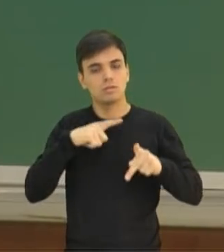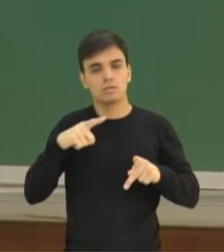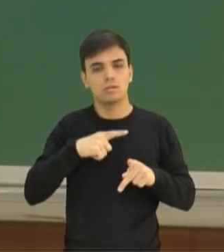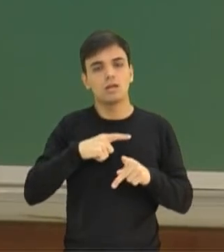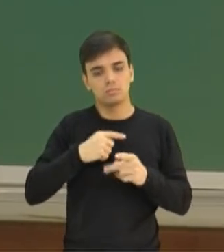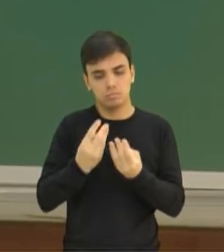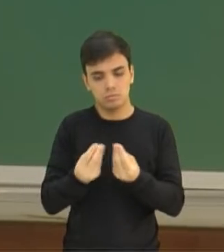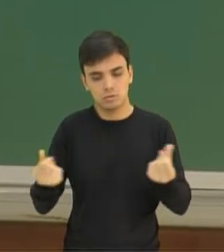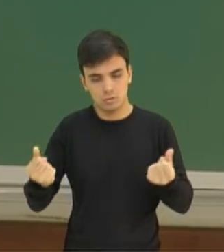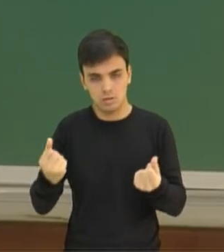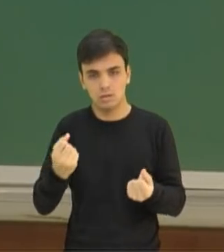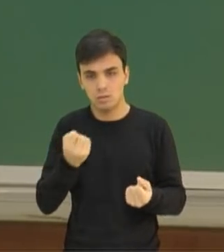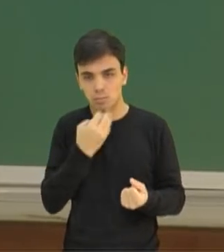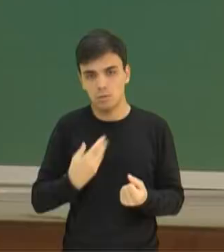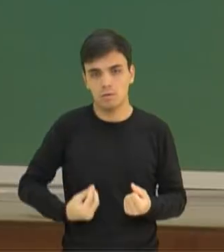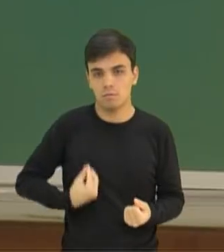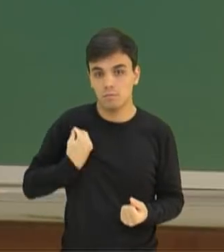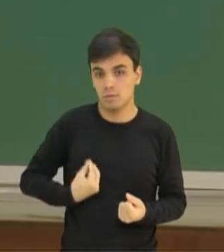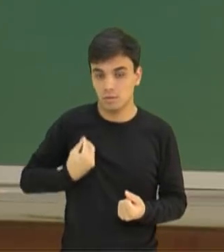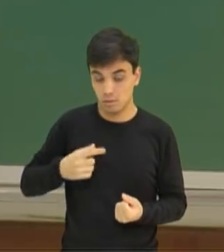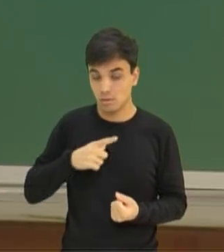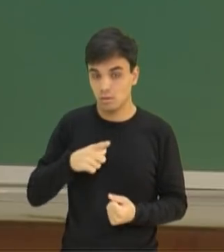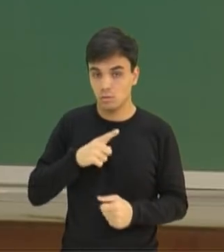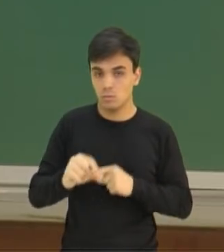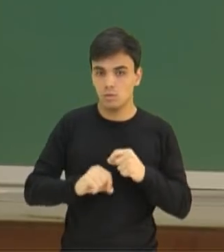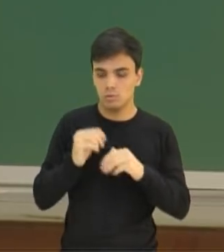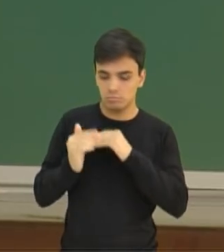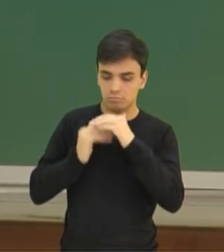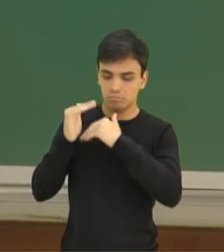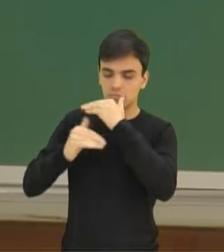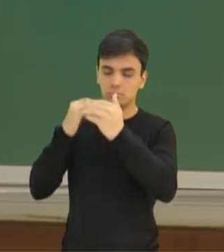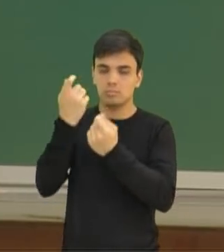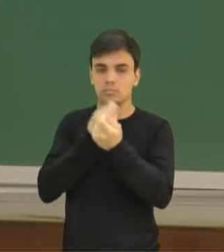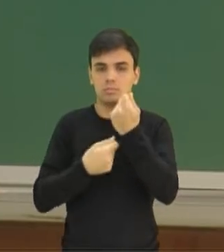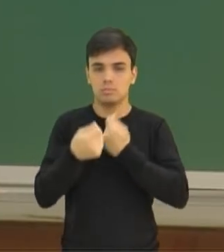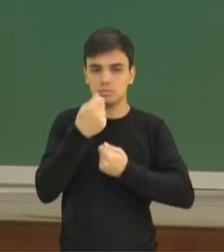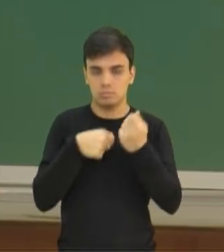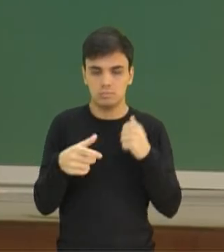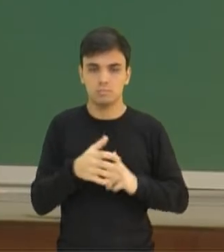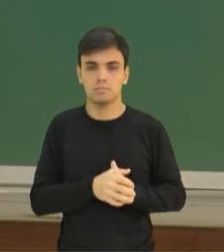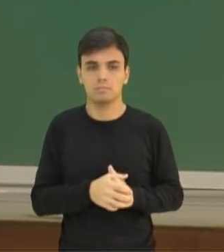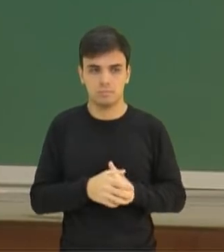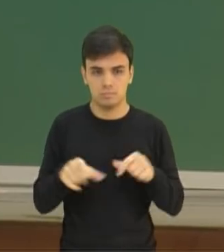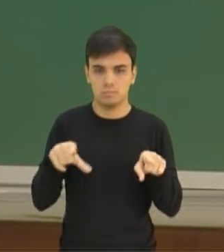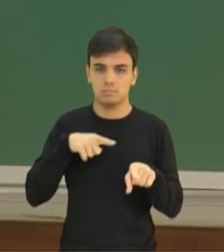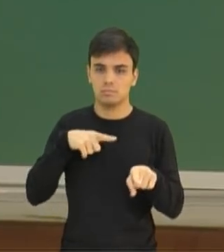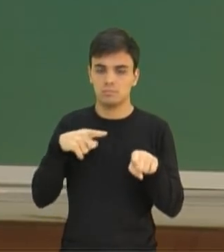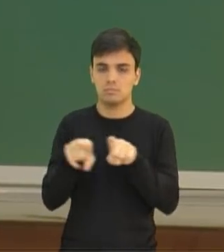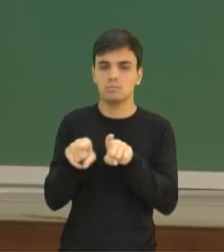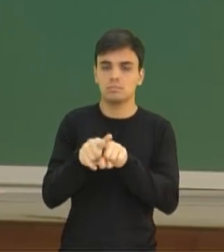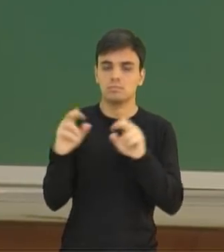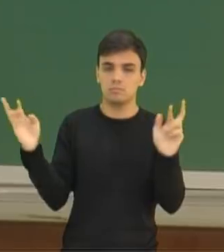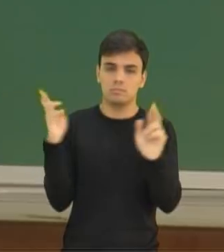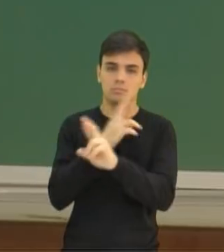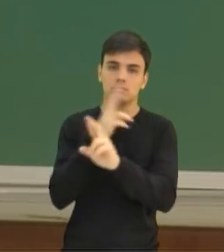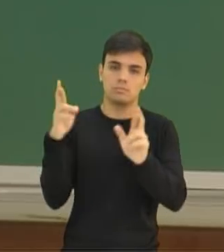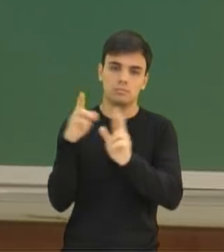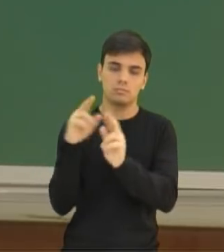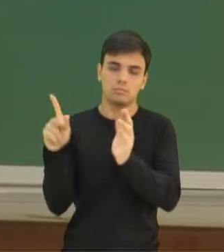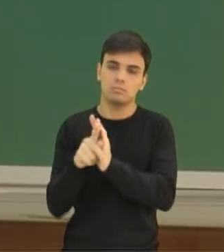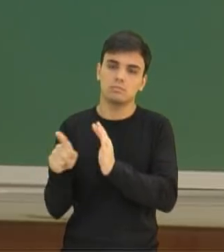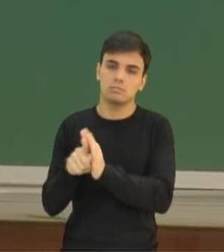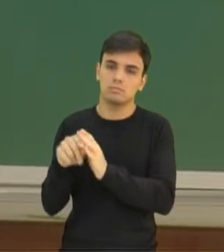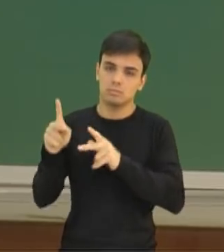lugar tem um desenvolvimento, certo? Econômico. E aí tem a ver ali com o bem-estar dessa